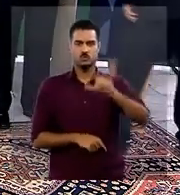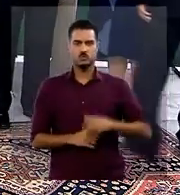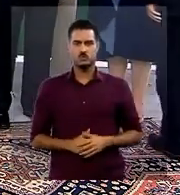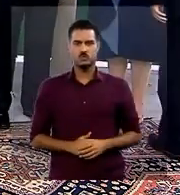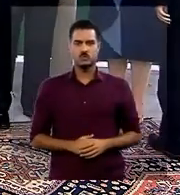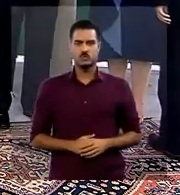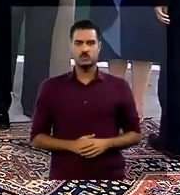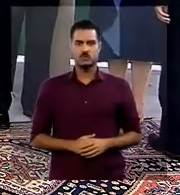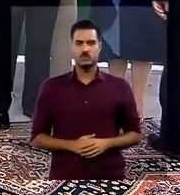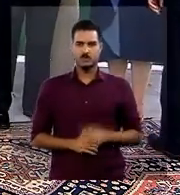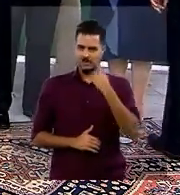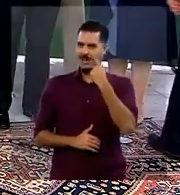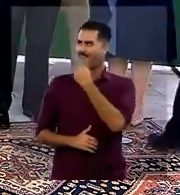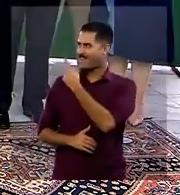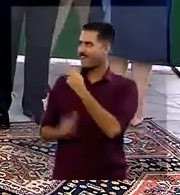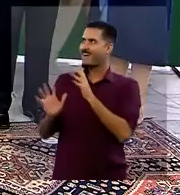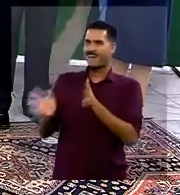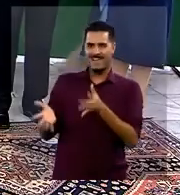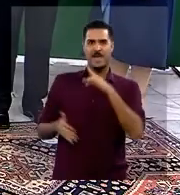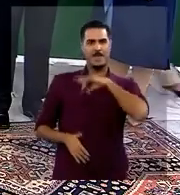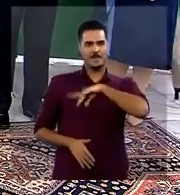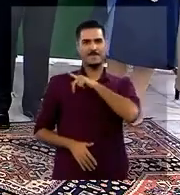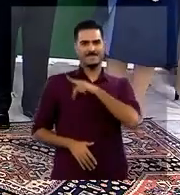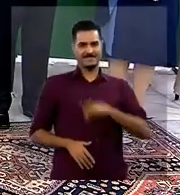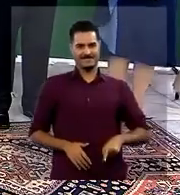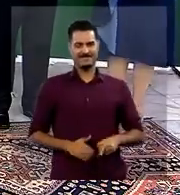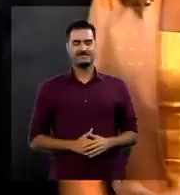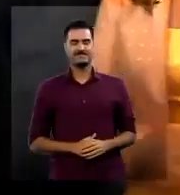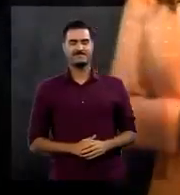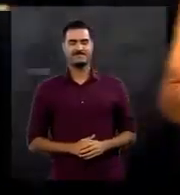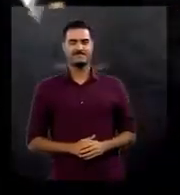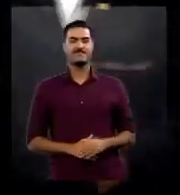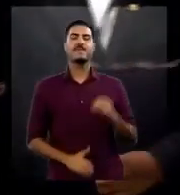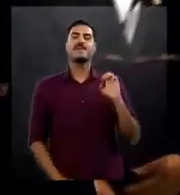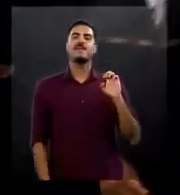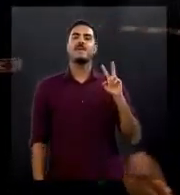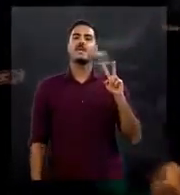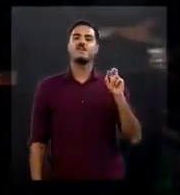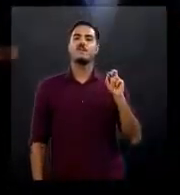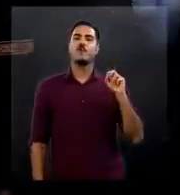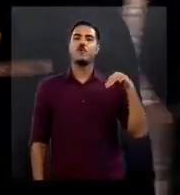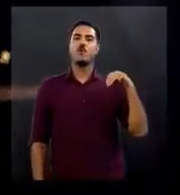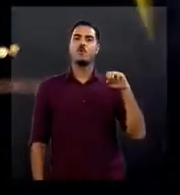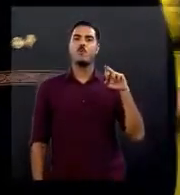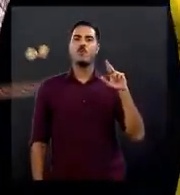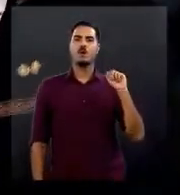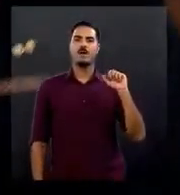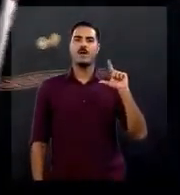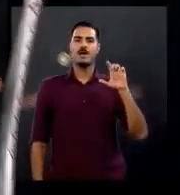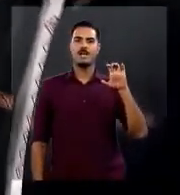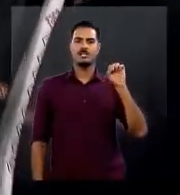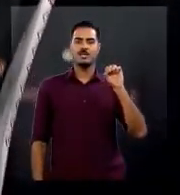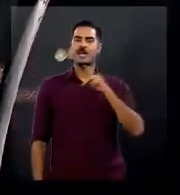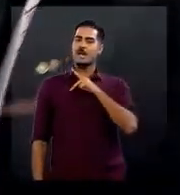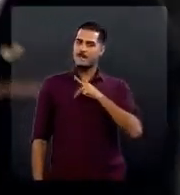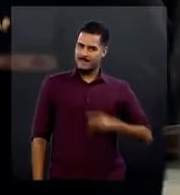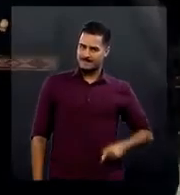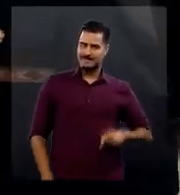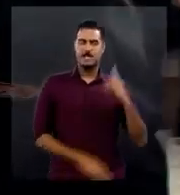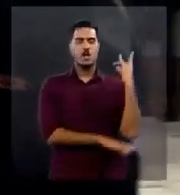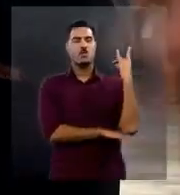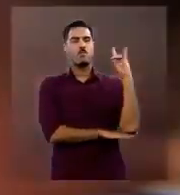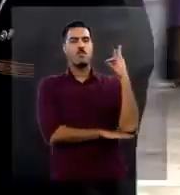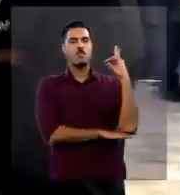pouco, então, o presidente chileno Sebastián Piñera. Evo Morales, presidente do Estado Plurinacional da Bolívia.